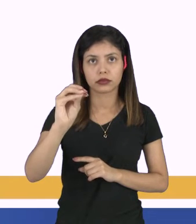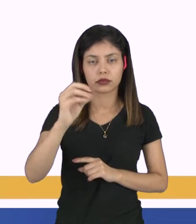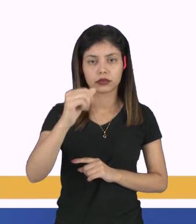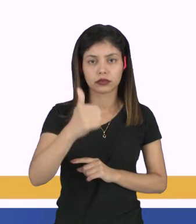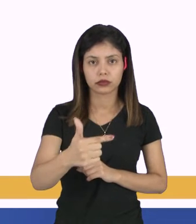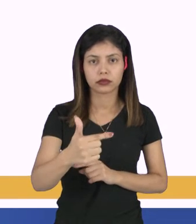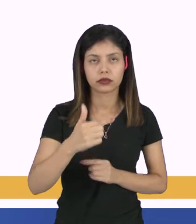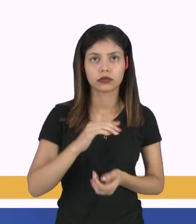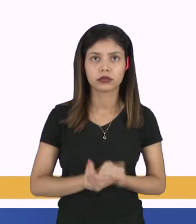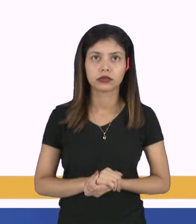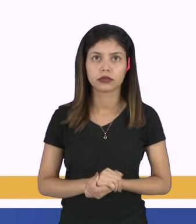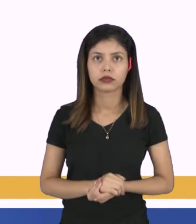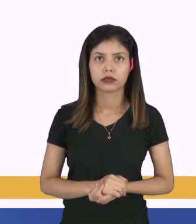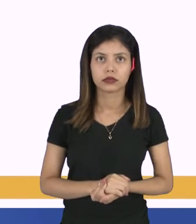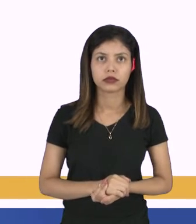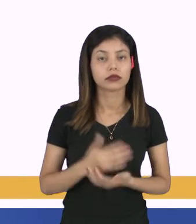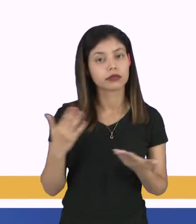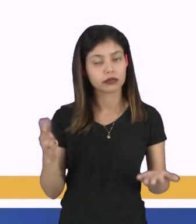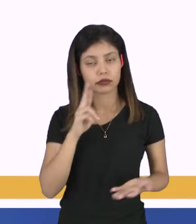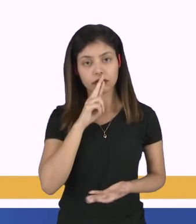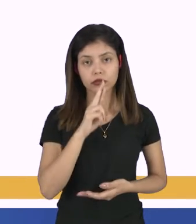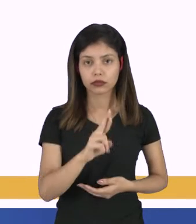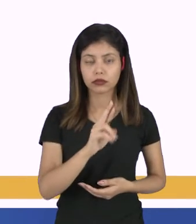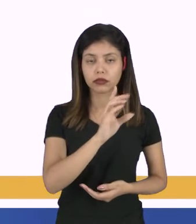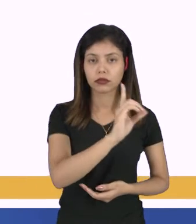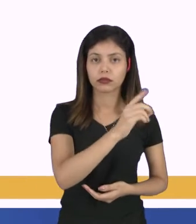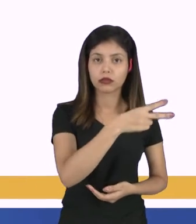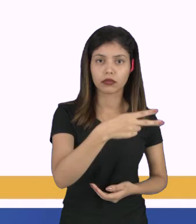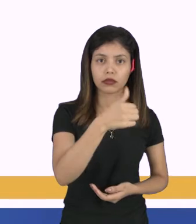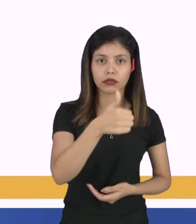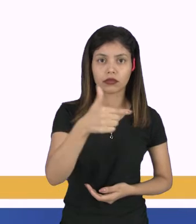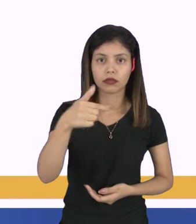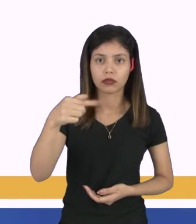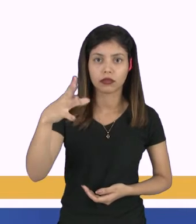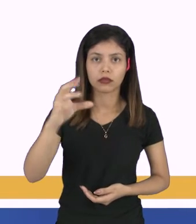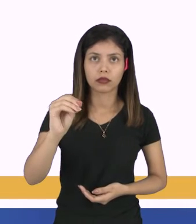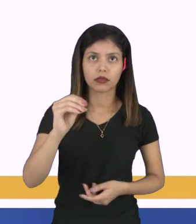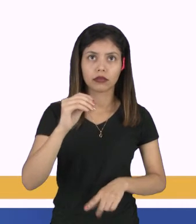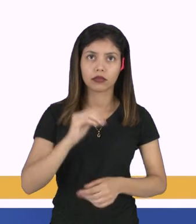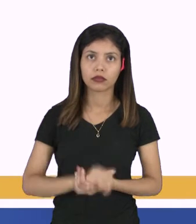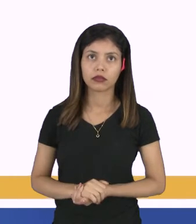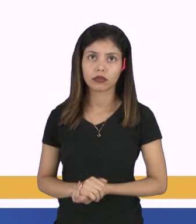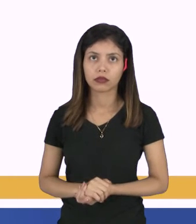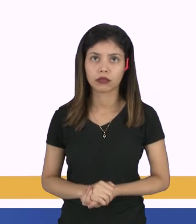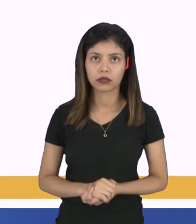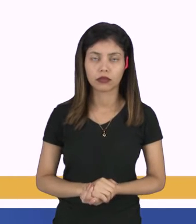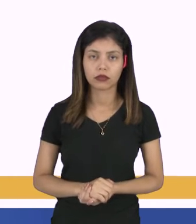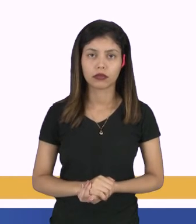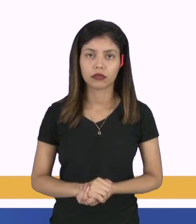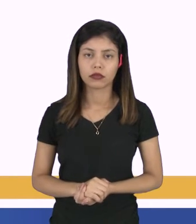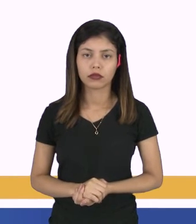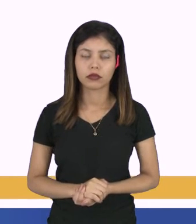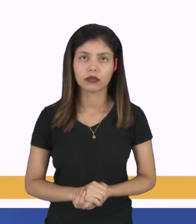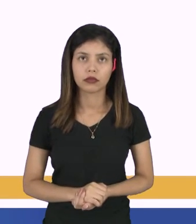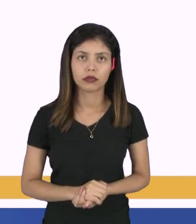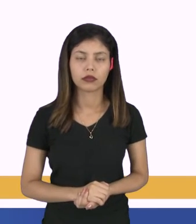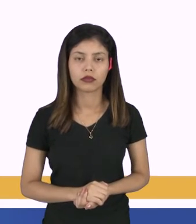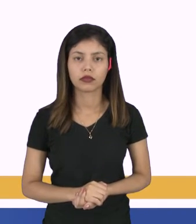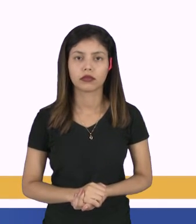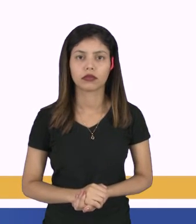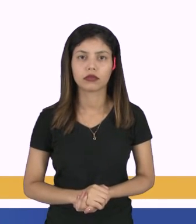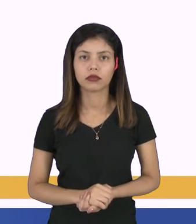340 sobre 2. E assim sendo, né, o valor de D vai ser resultado da divisão de 340 para 2, que